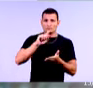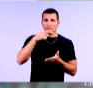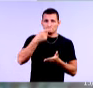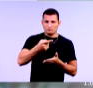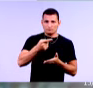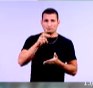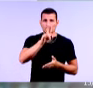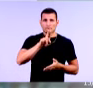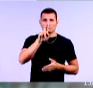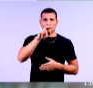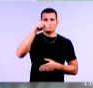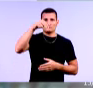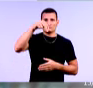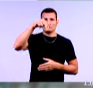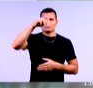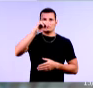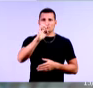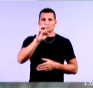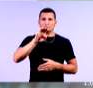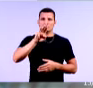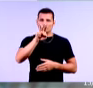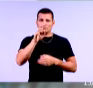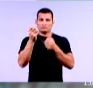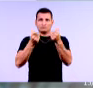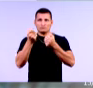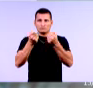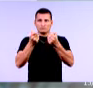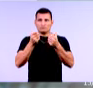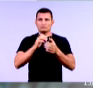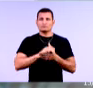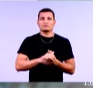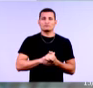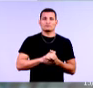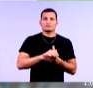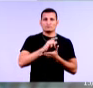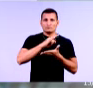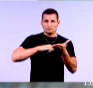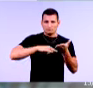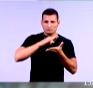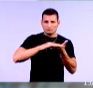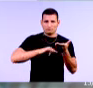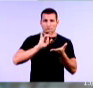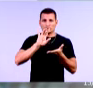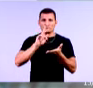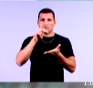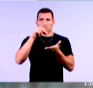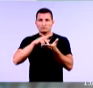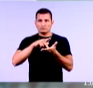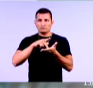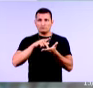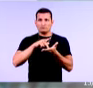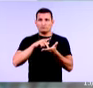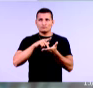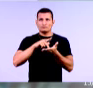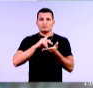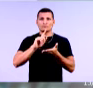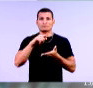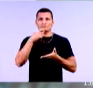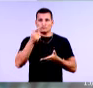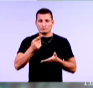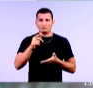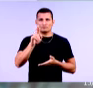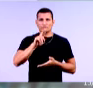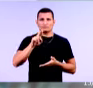new carro. A nota fiscal só vai passar a existir, gente, olha aqui, depois que der